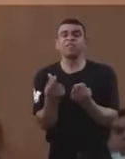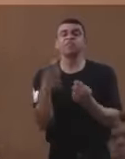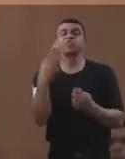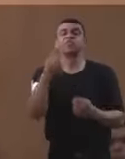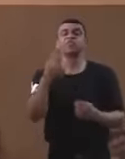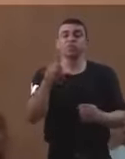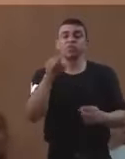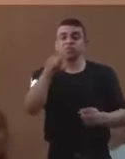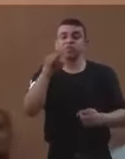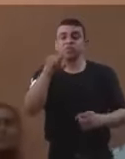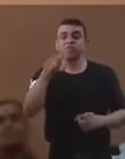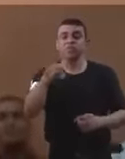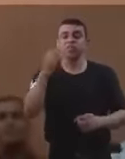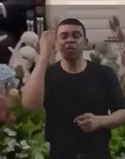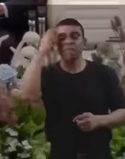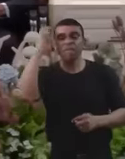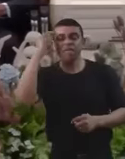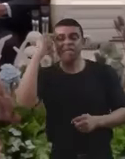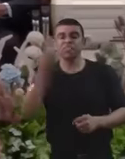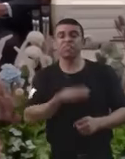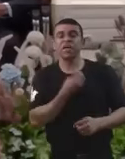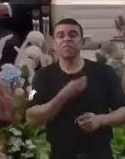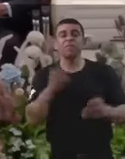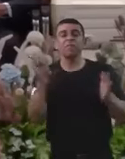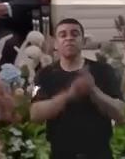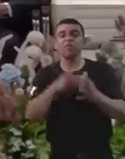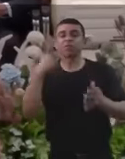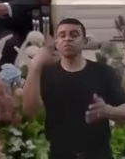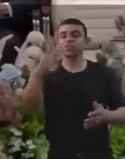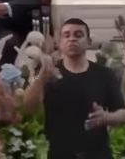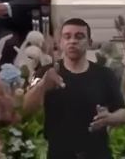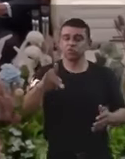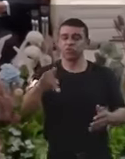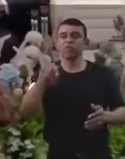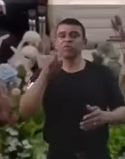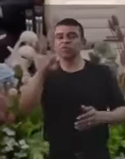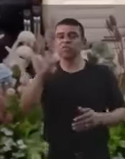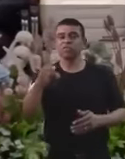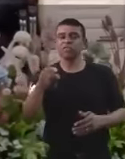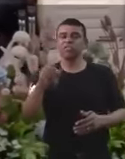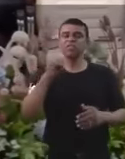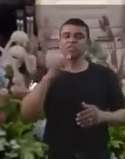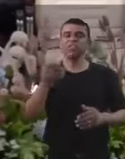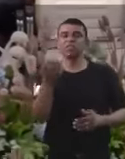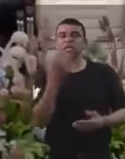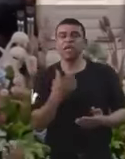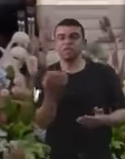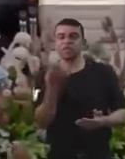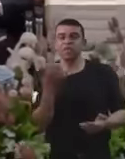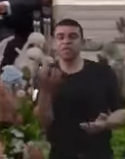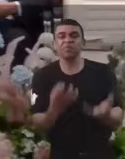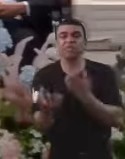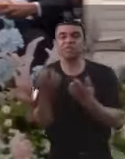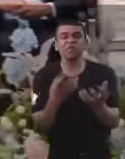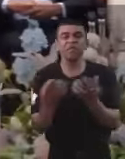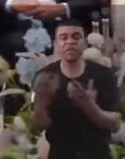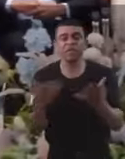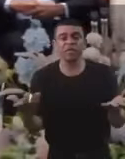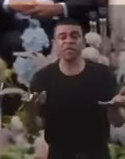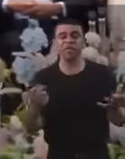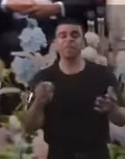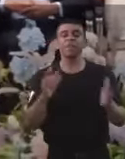me dá, sanguessuga. Jesus disse, melhor é dar do que receber, melhor é dar do